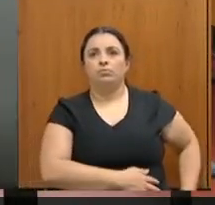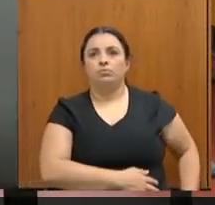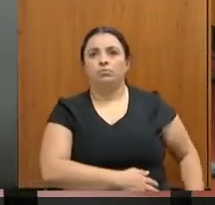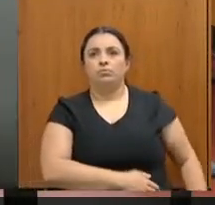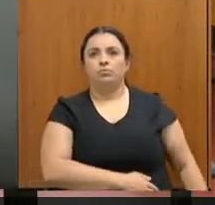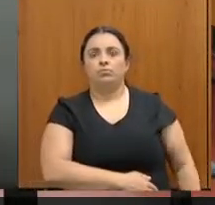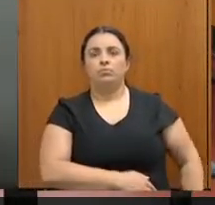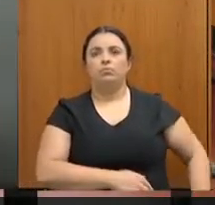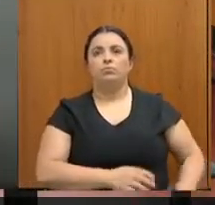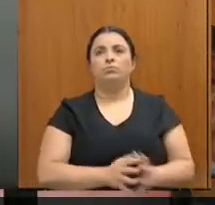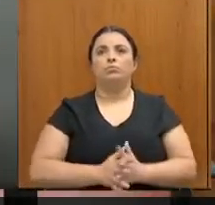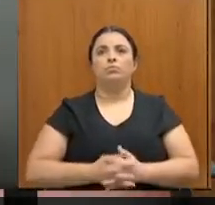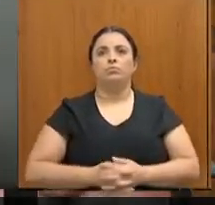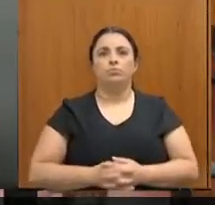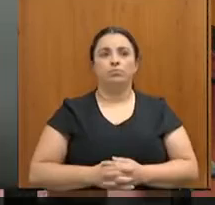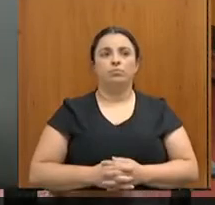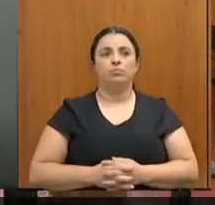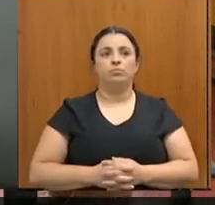Oi